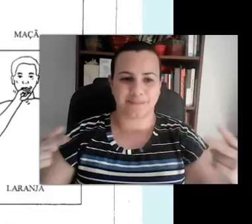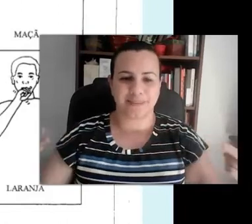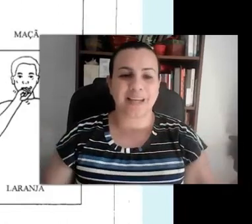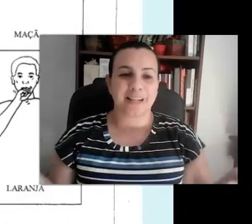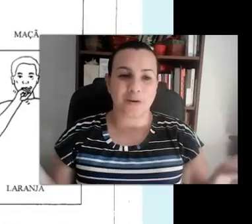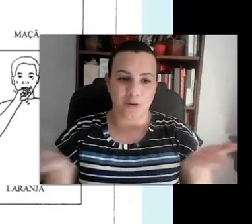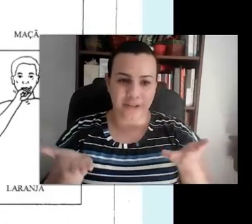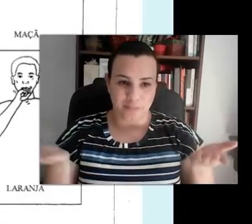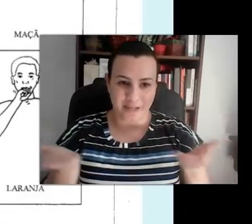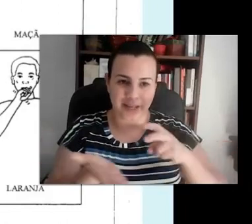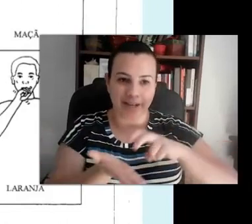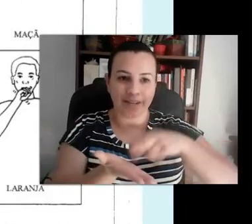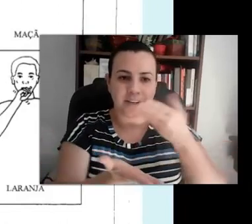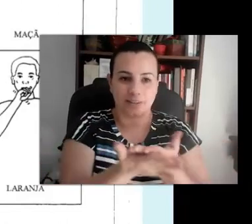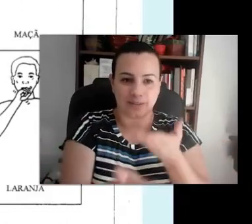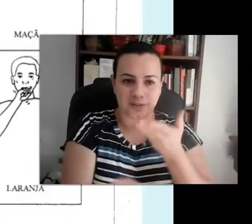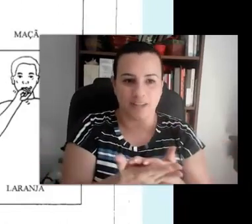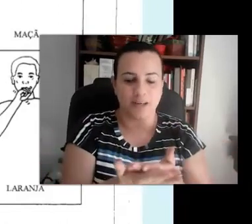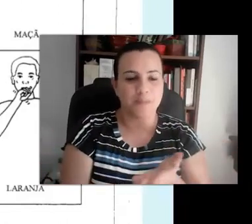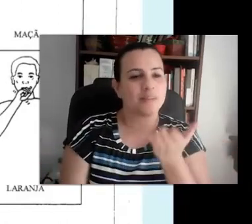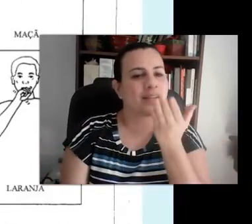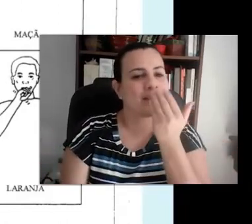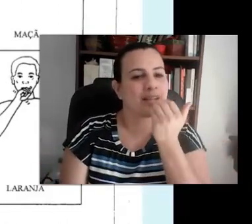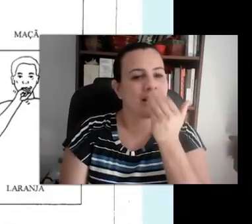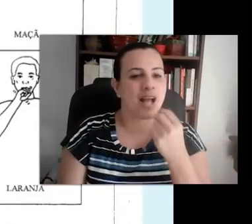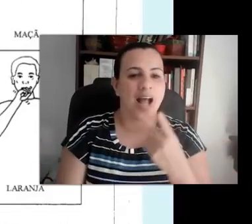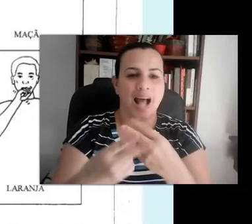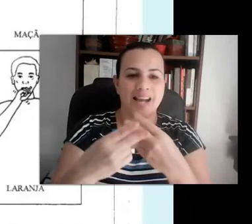frutas. Então, hoje de manhã, nós estudamos